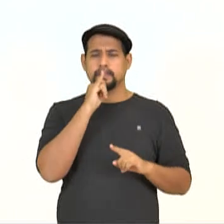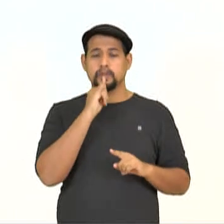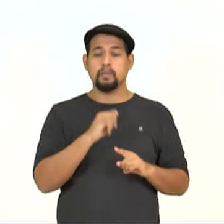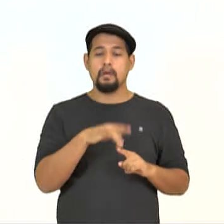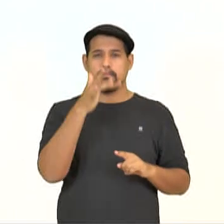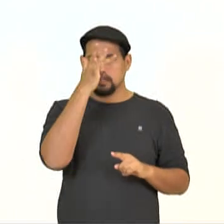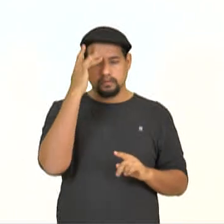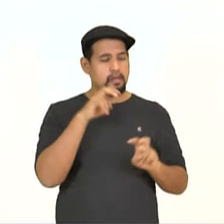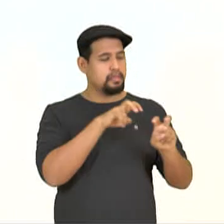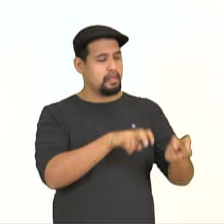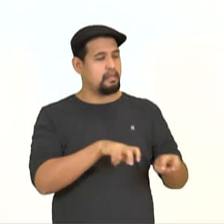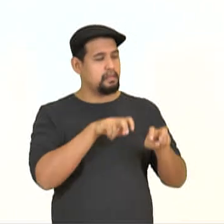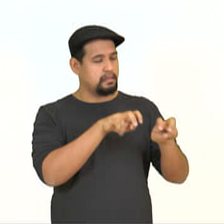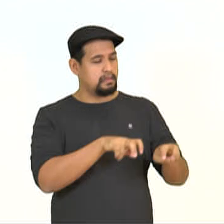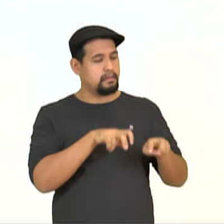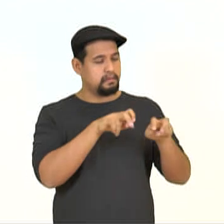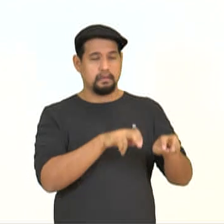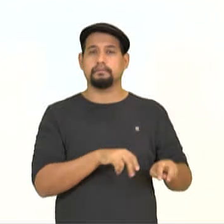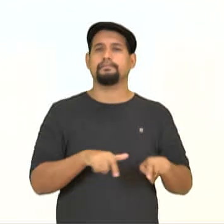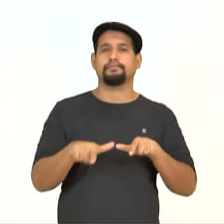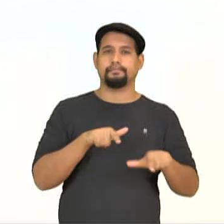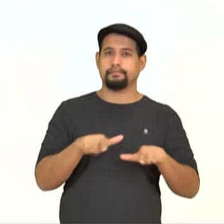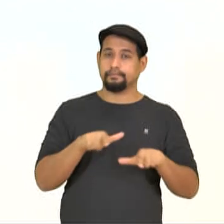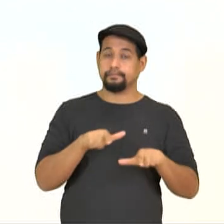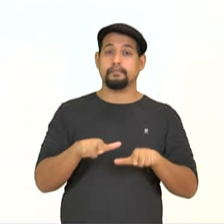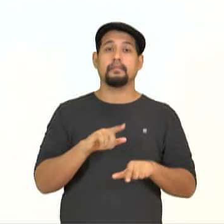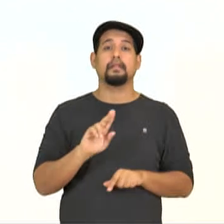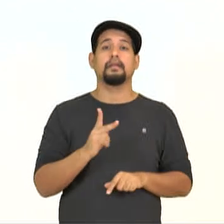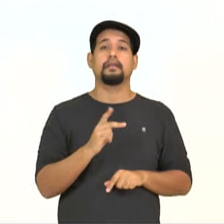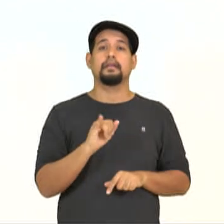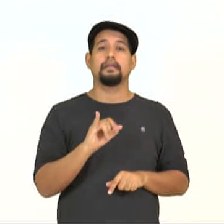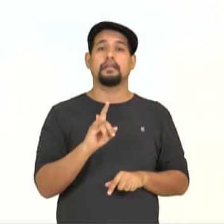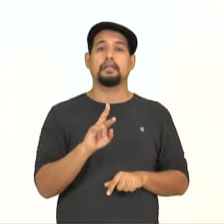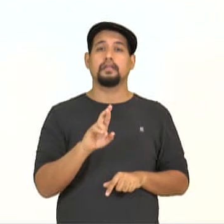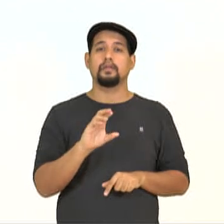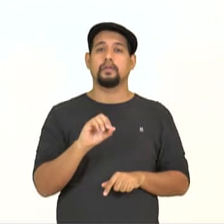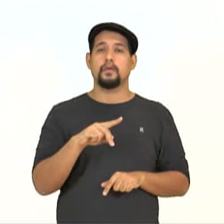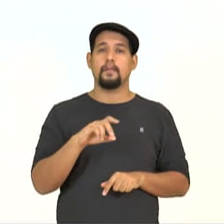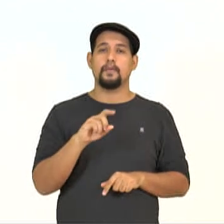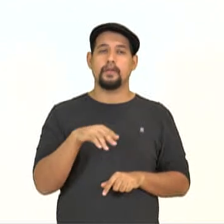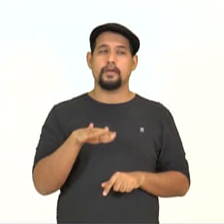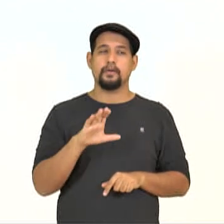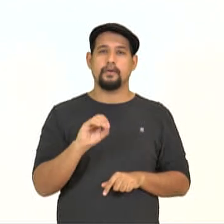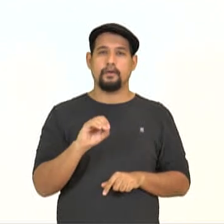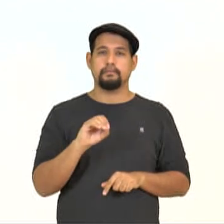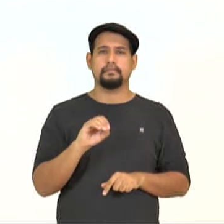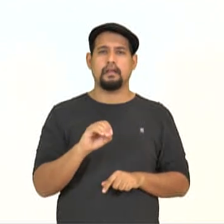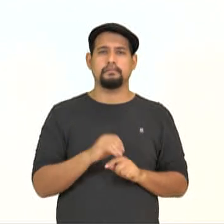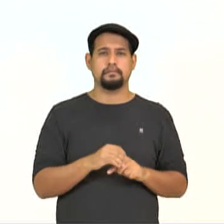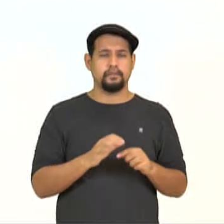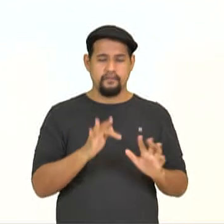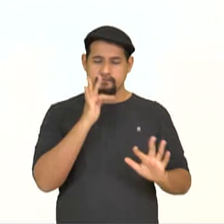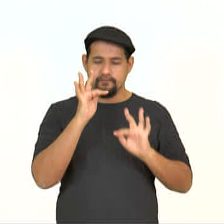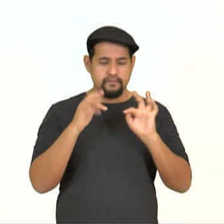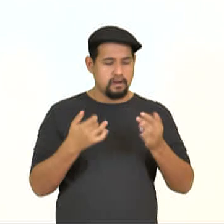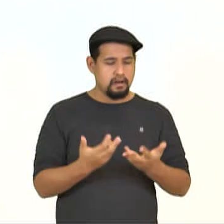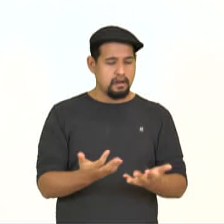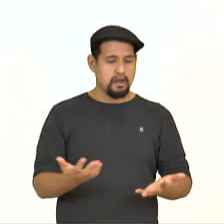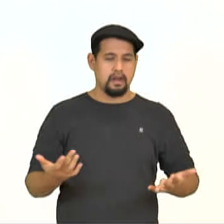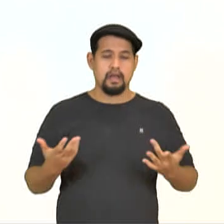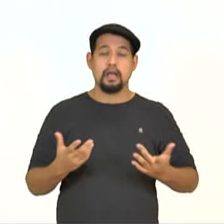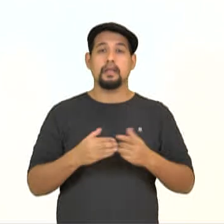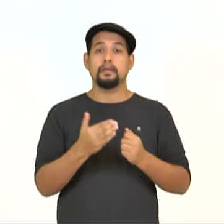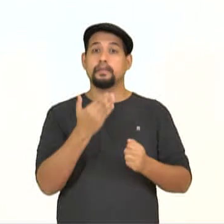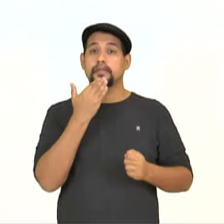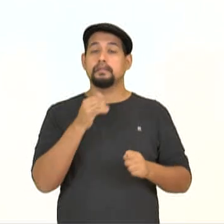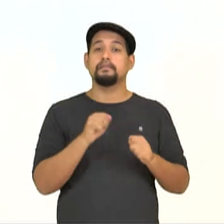produtor rural está investindo em cultivo hidropônico de hortaliças. Para isso, ele encomendou a